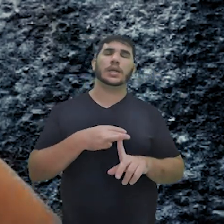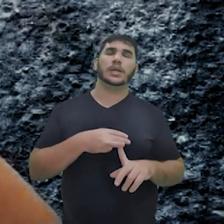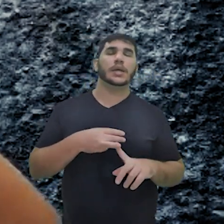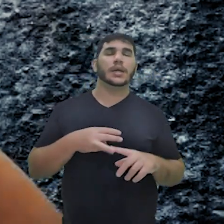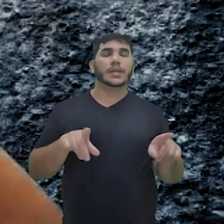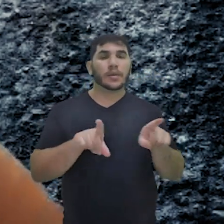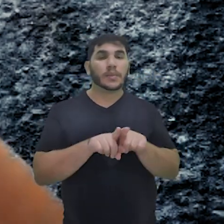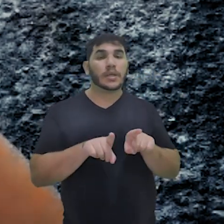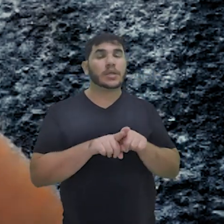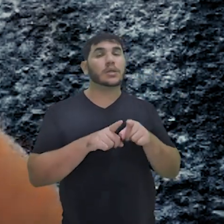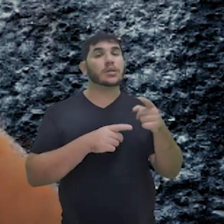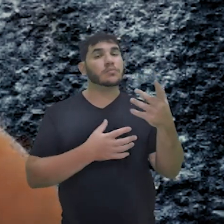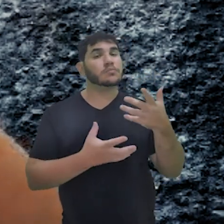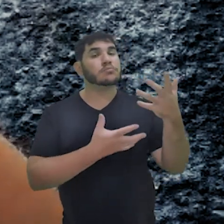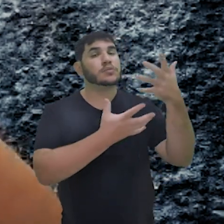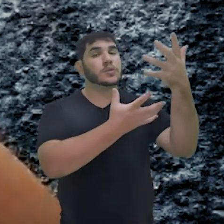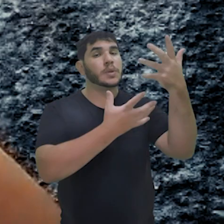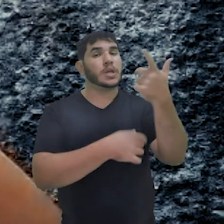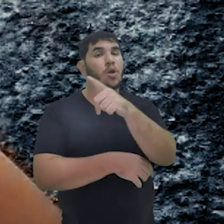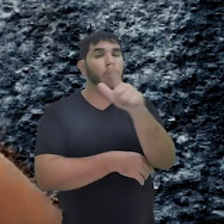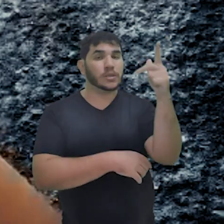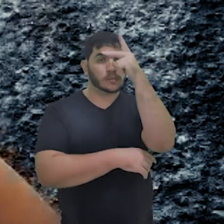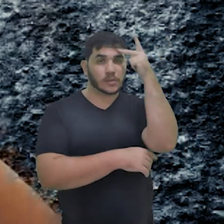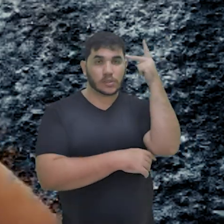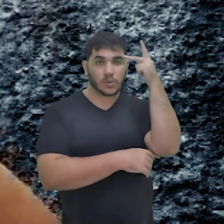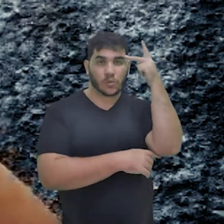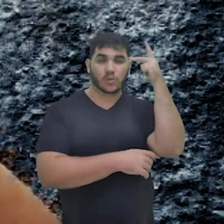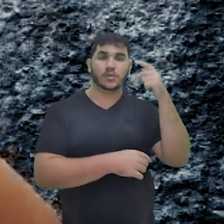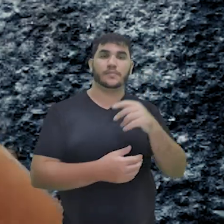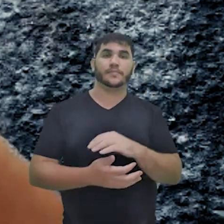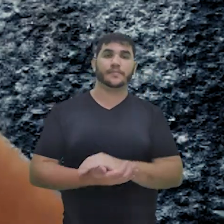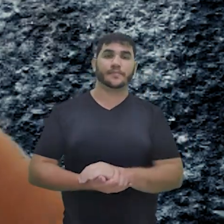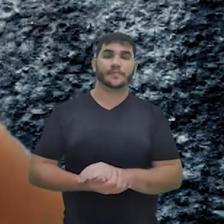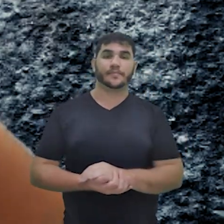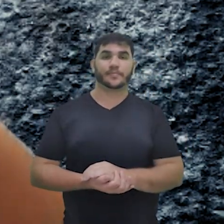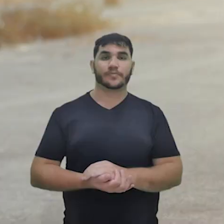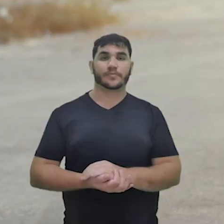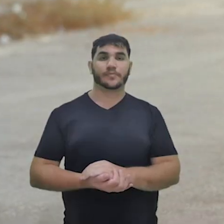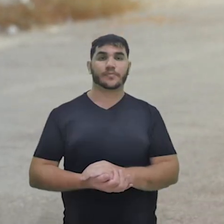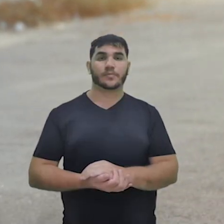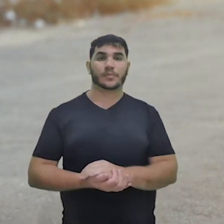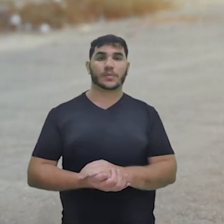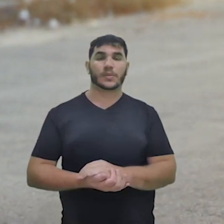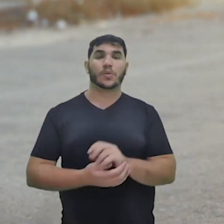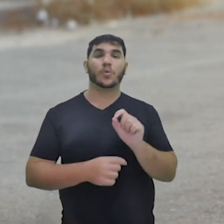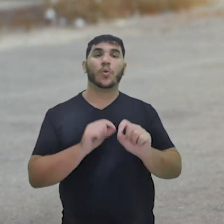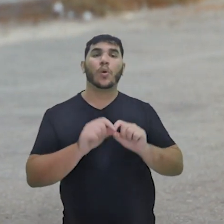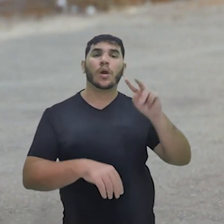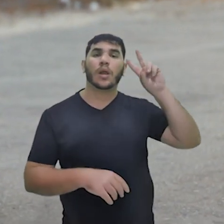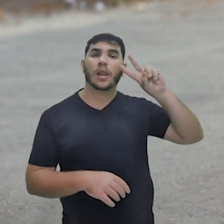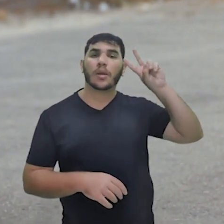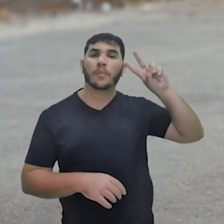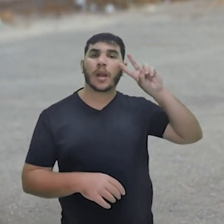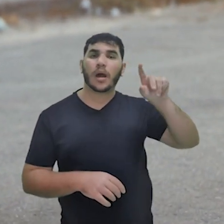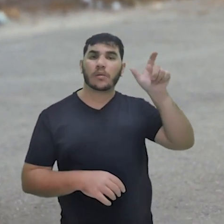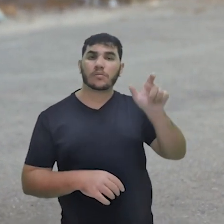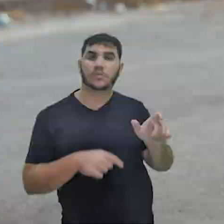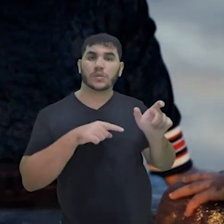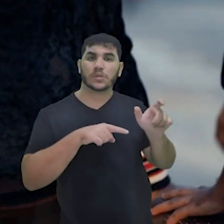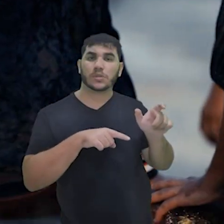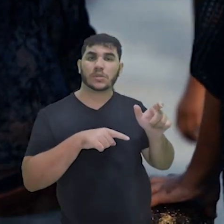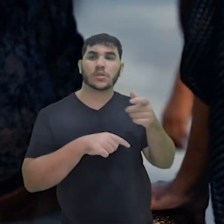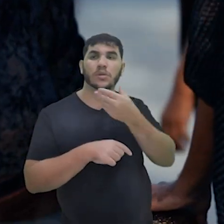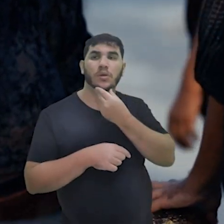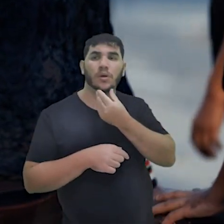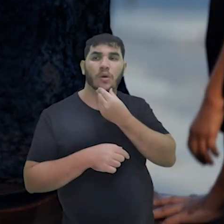e que inspire as pessoas. Então eu queria te lembrar desse garoto